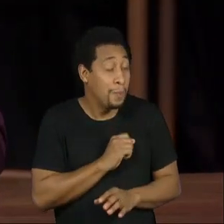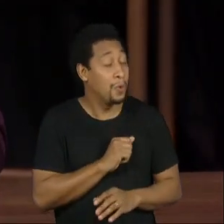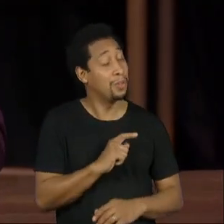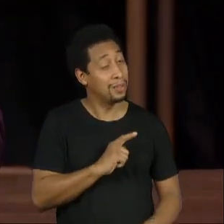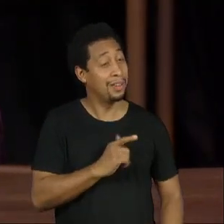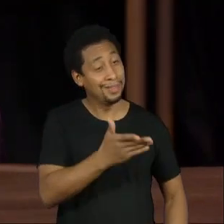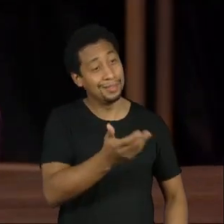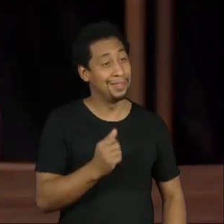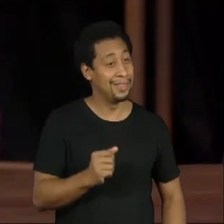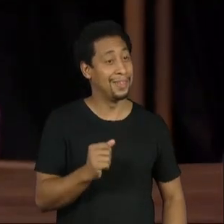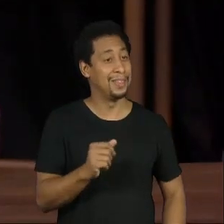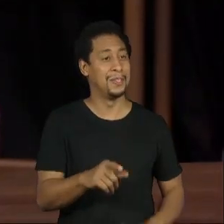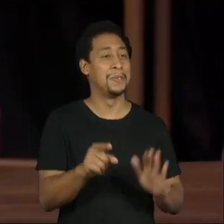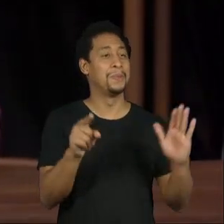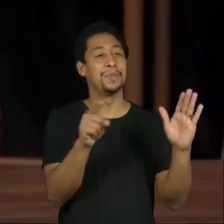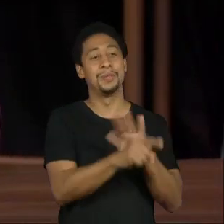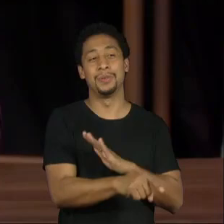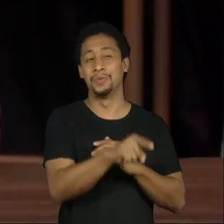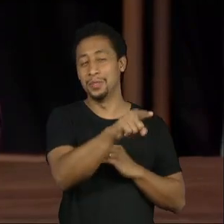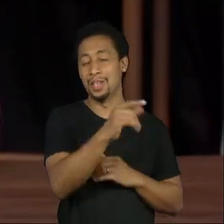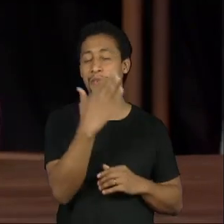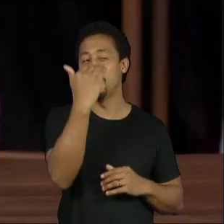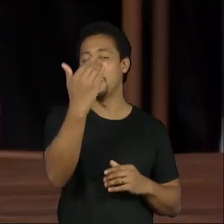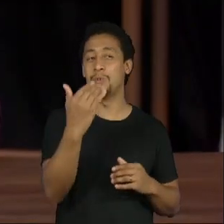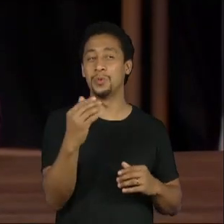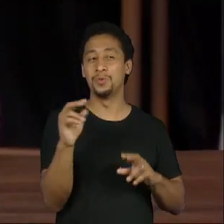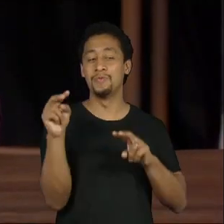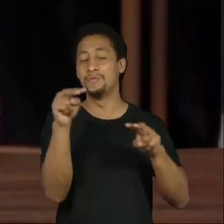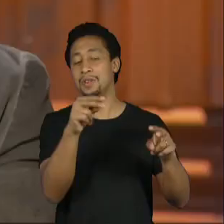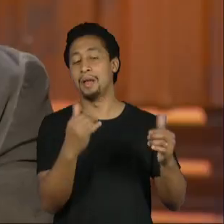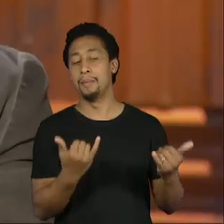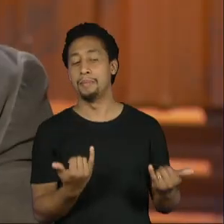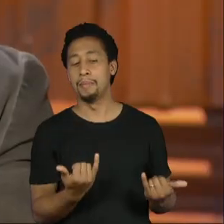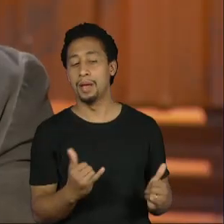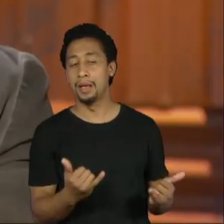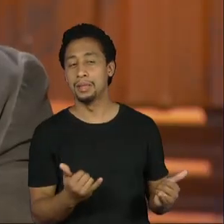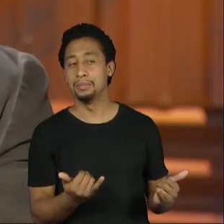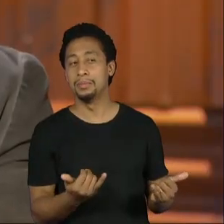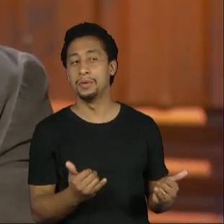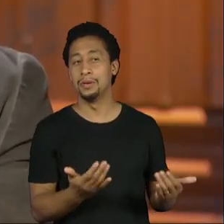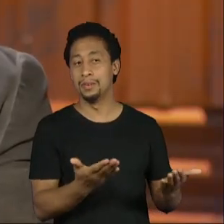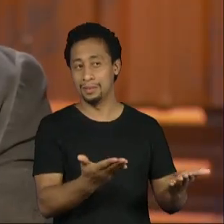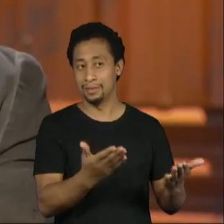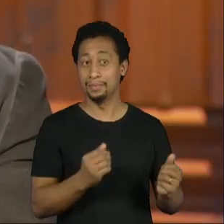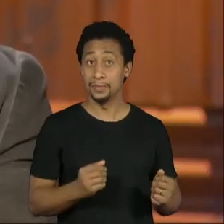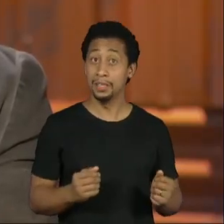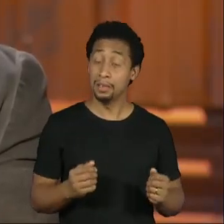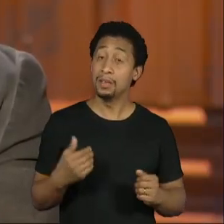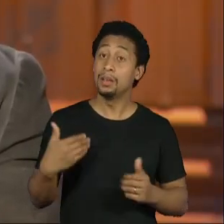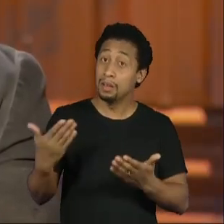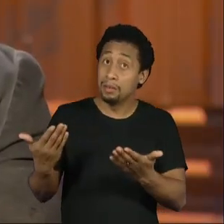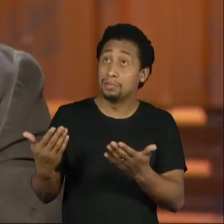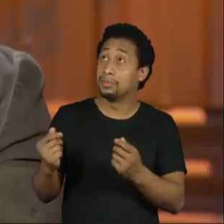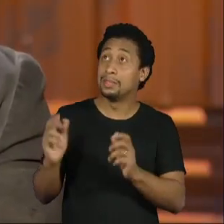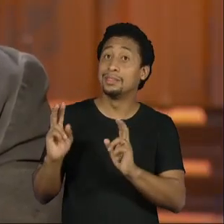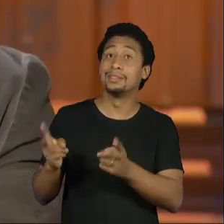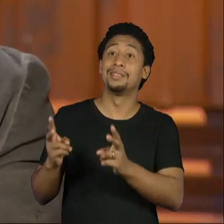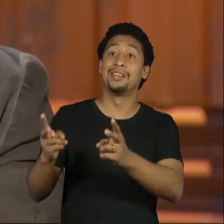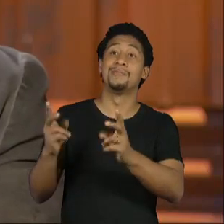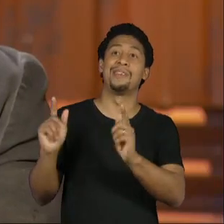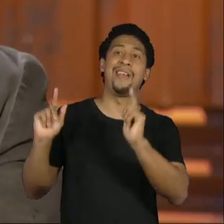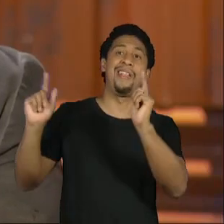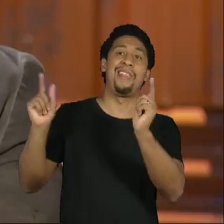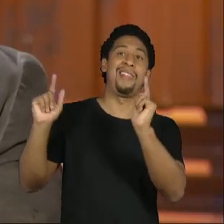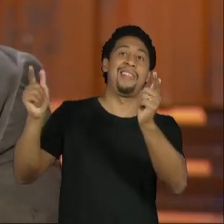que eu tô te perguntando sobre a fama de bad boy é uma coisa que não mas acho que é isso porque foi meia Rossio na rua mas não